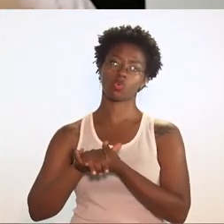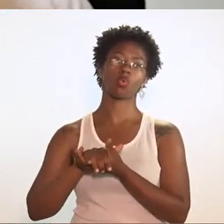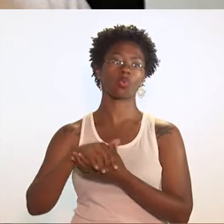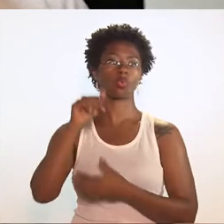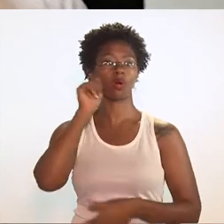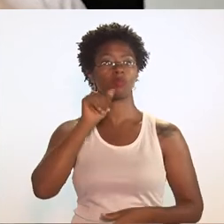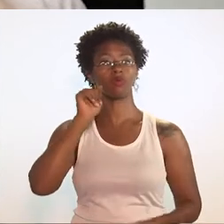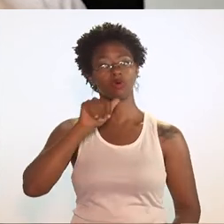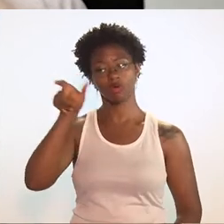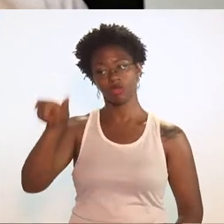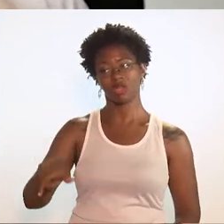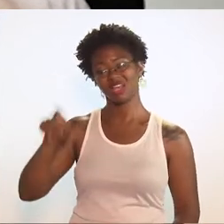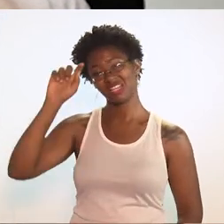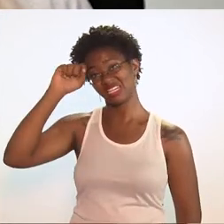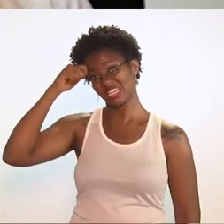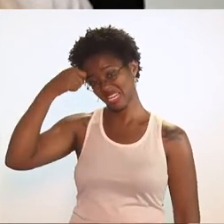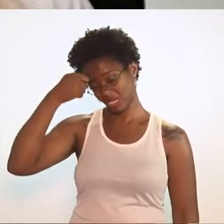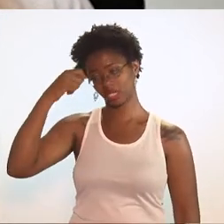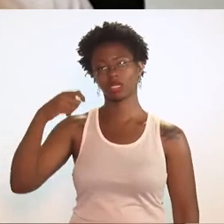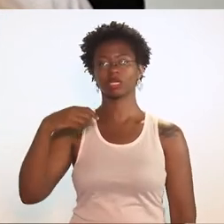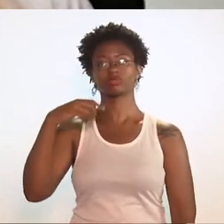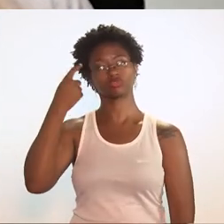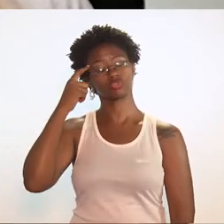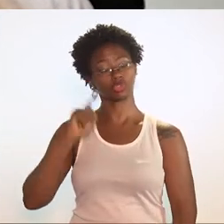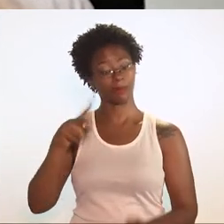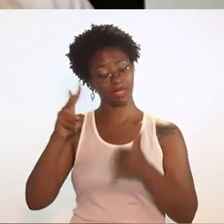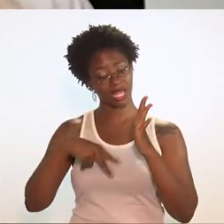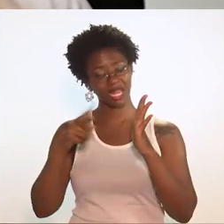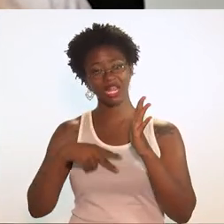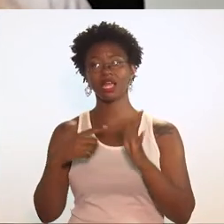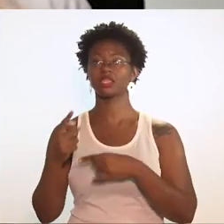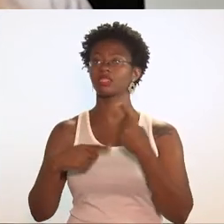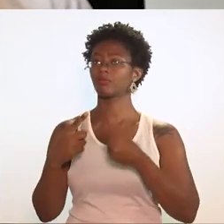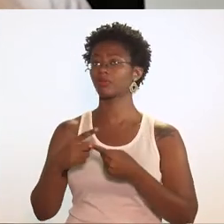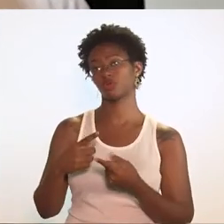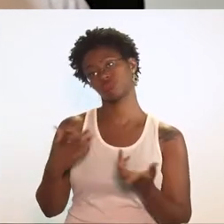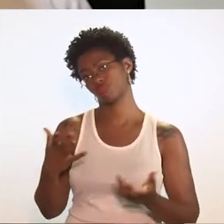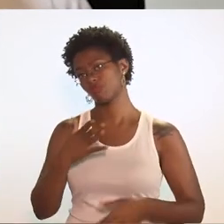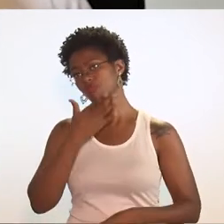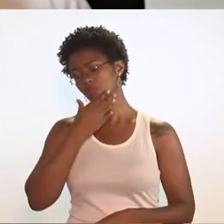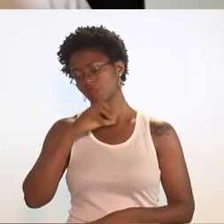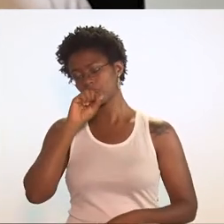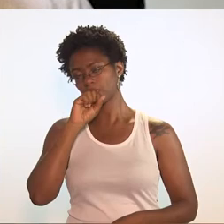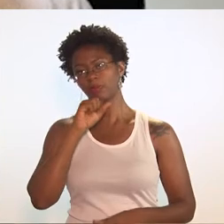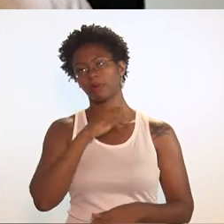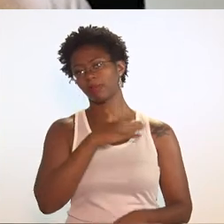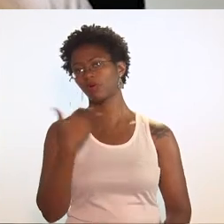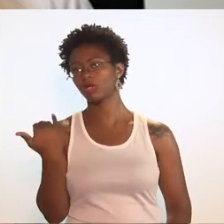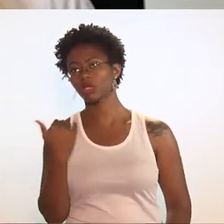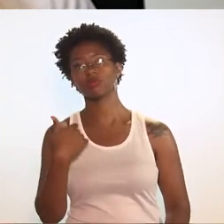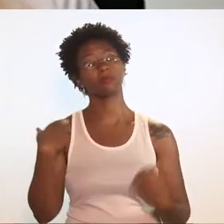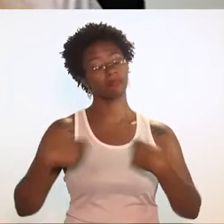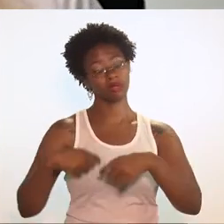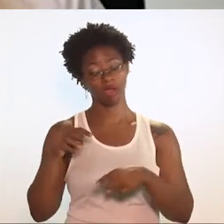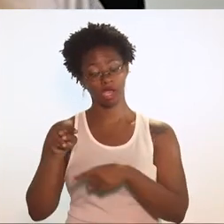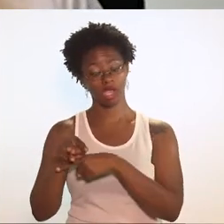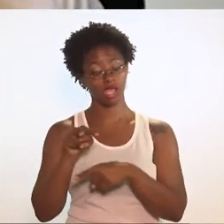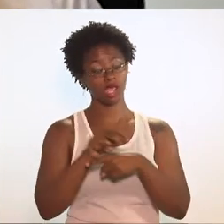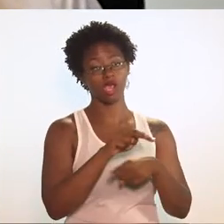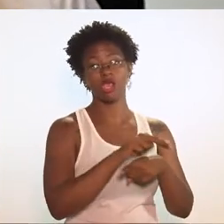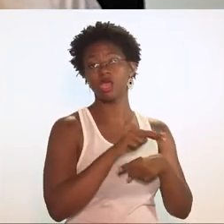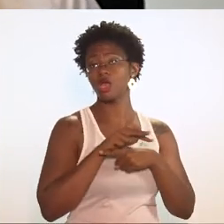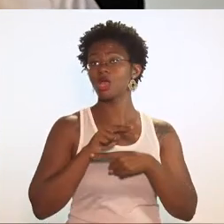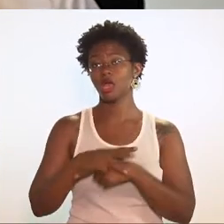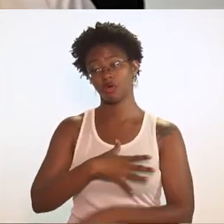época se casou com uma mulher negra, analfabeta, né? Que depois perdeu o marido e que teve